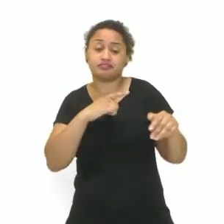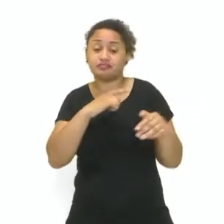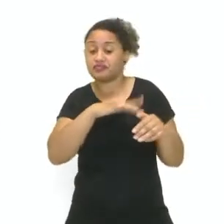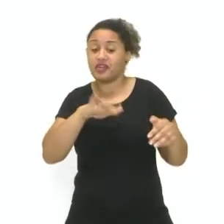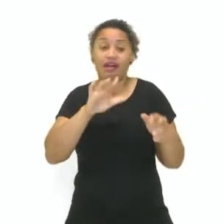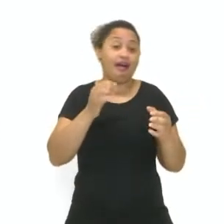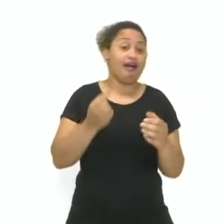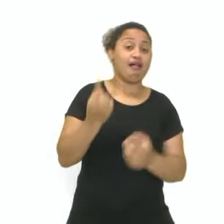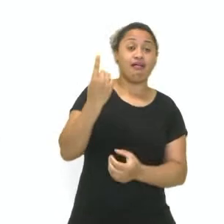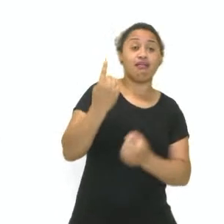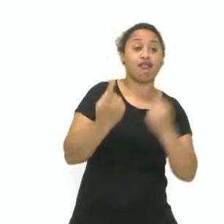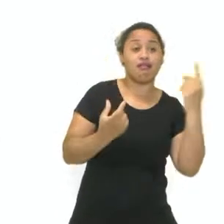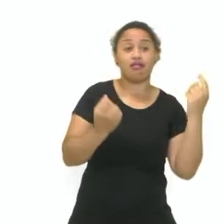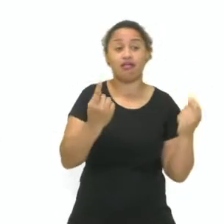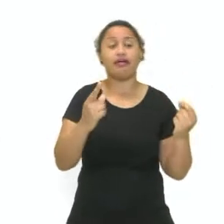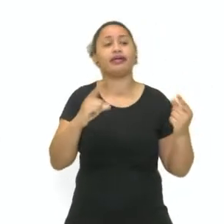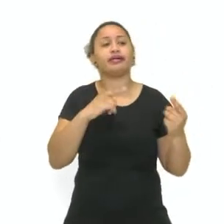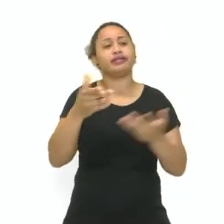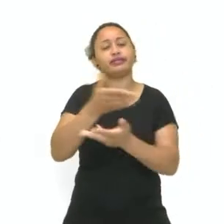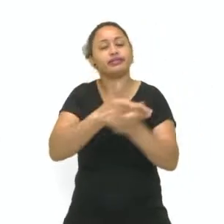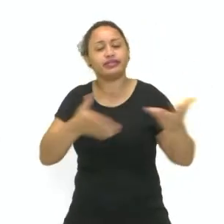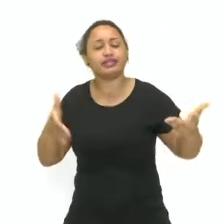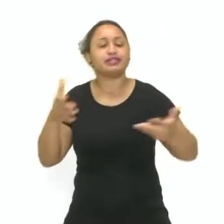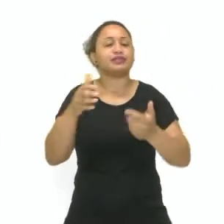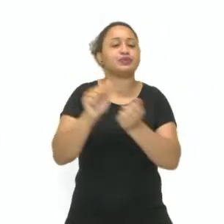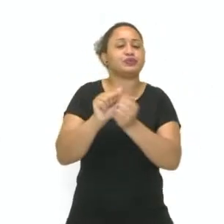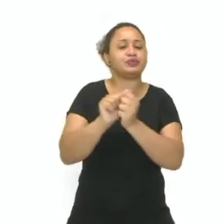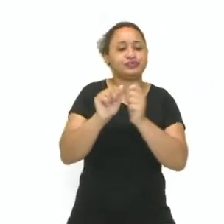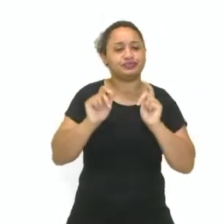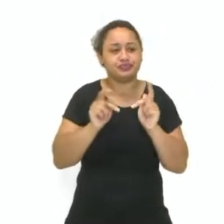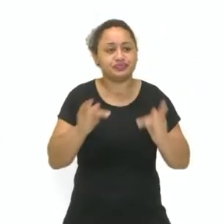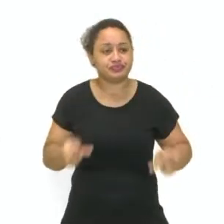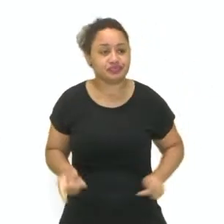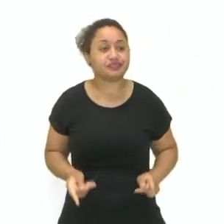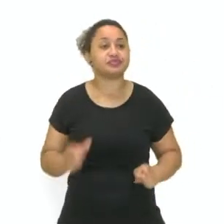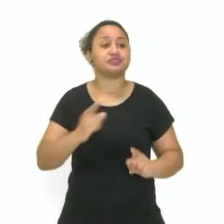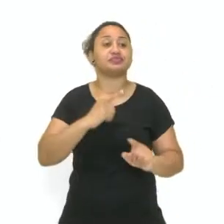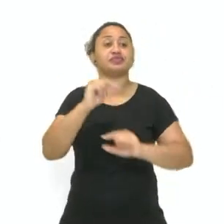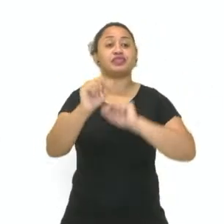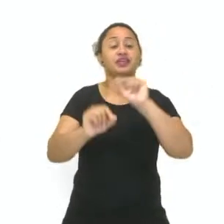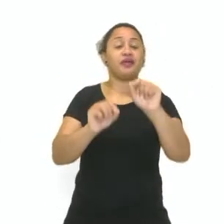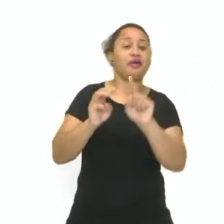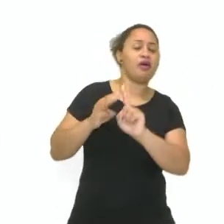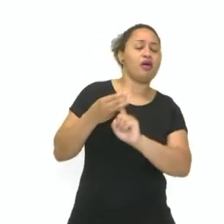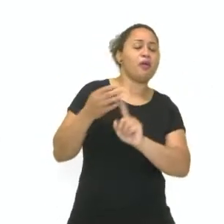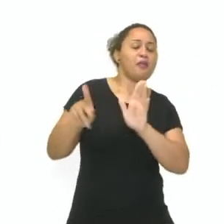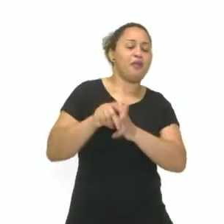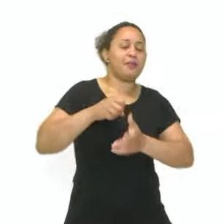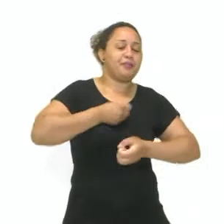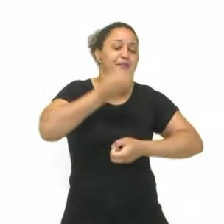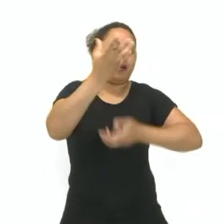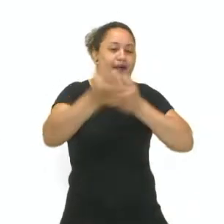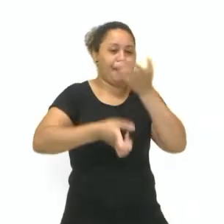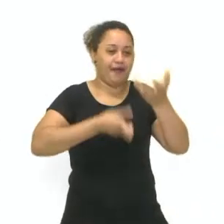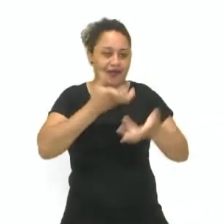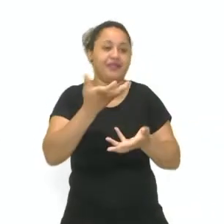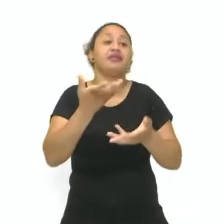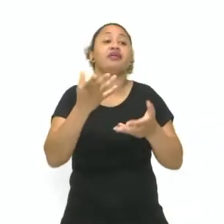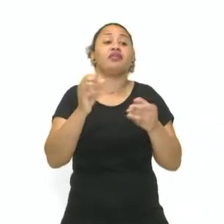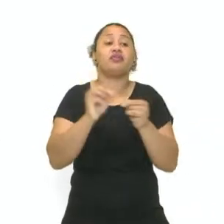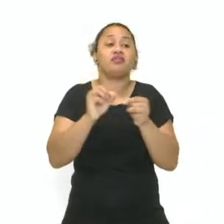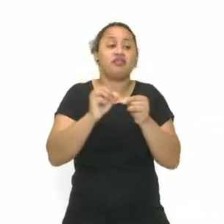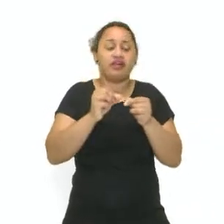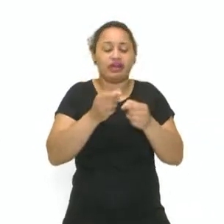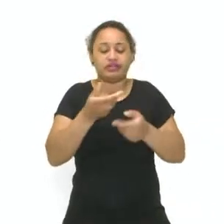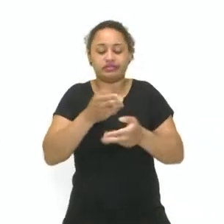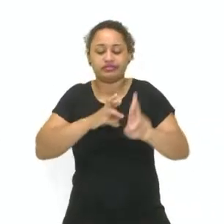que vivem entre os humanos encarnados e que têm às suas ordens o mistério poético, tal um gênio